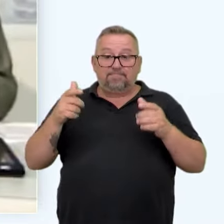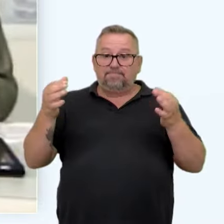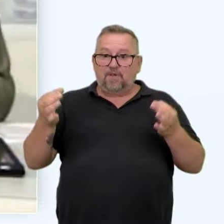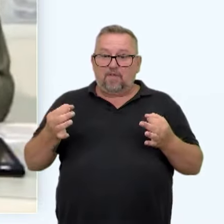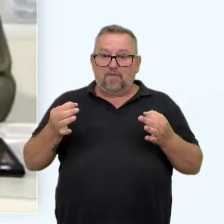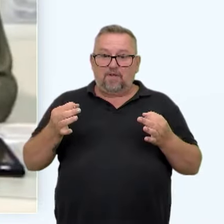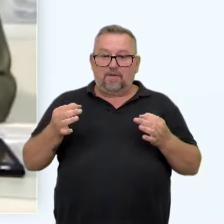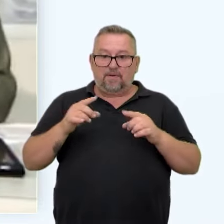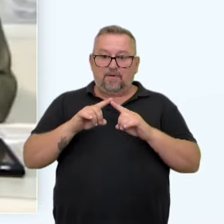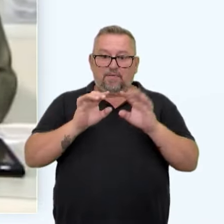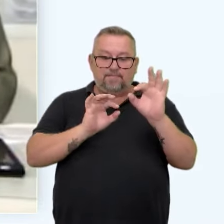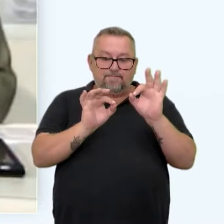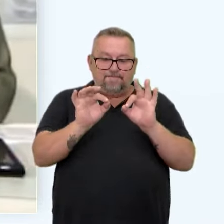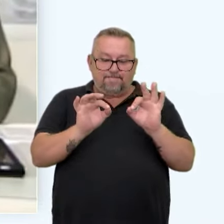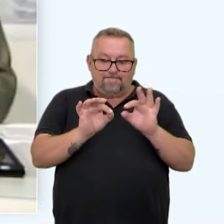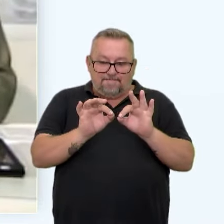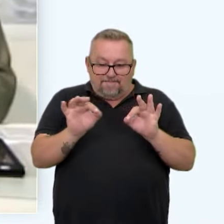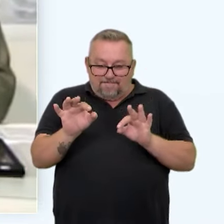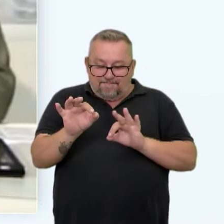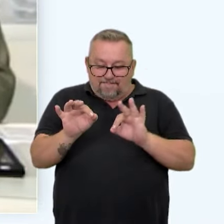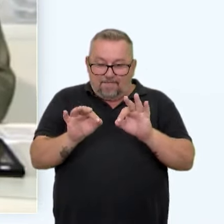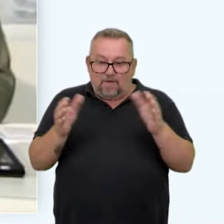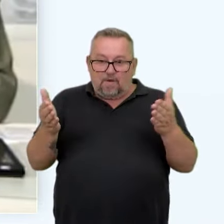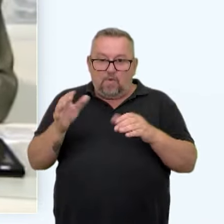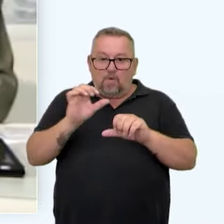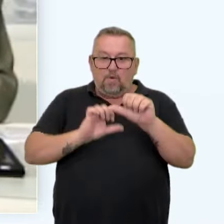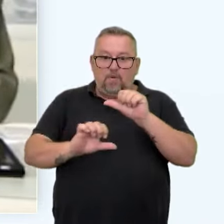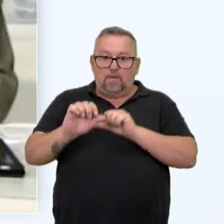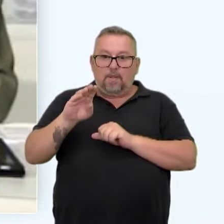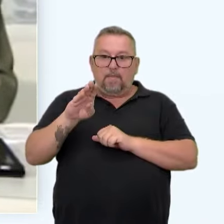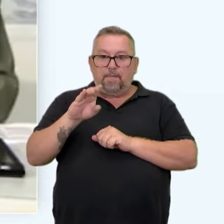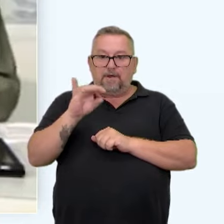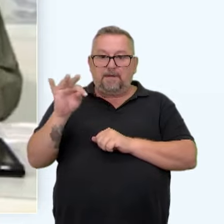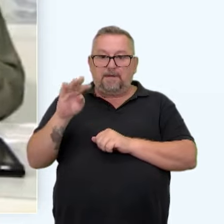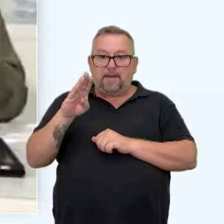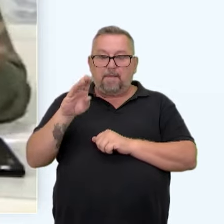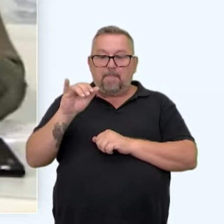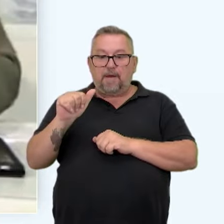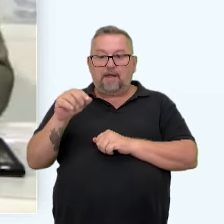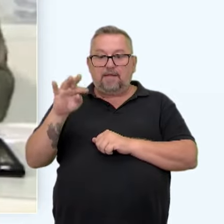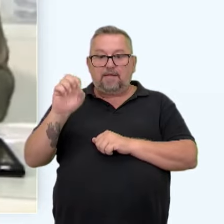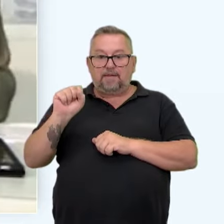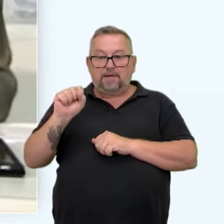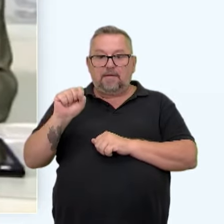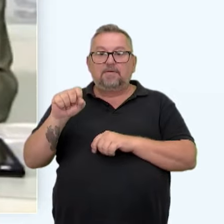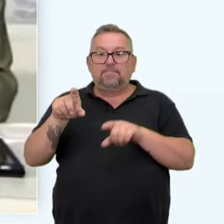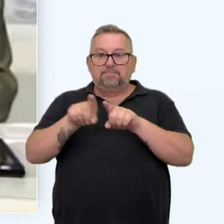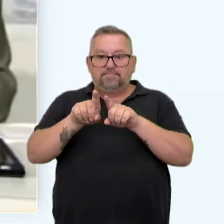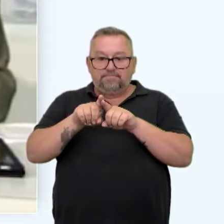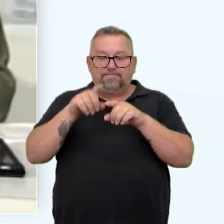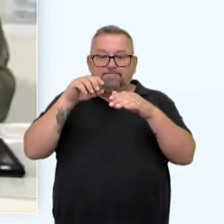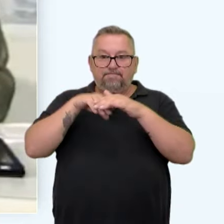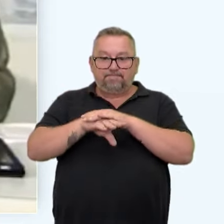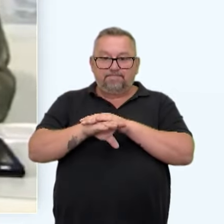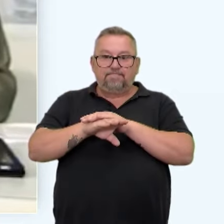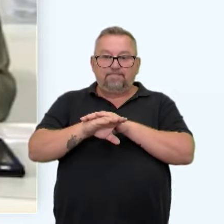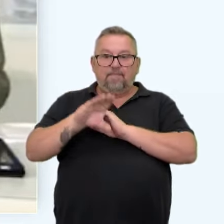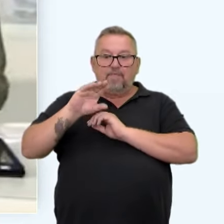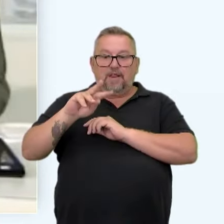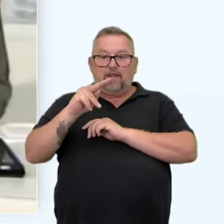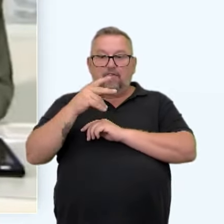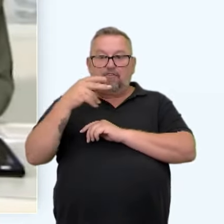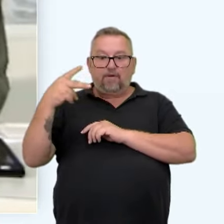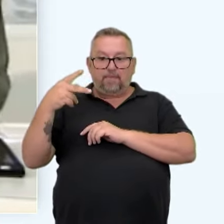medido em centímetros, agora foi transformado em bits, bytes, impulsos armazenados em chips